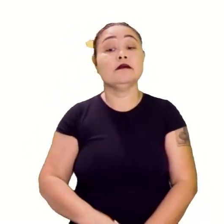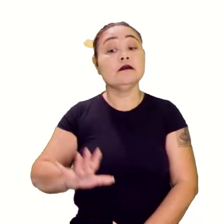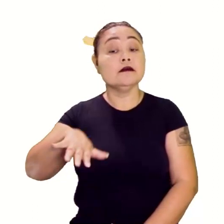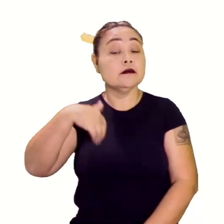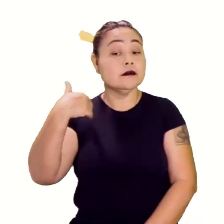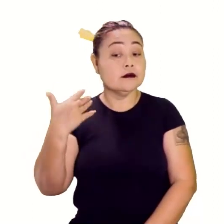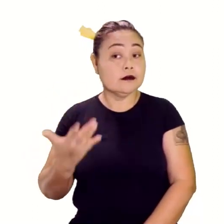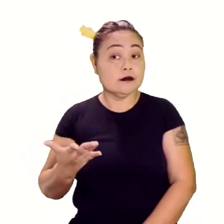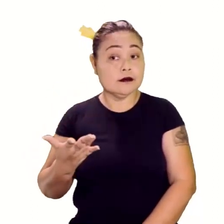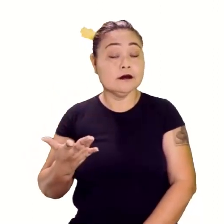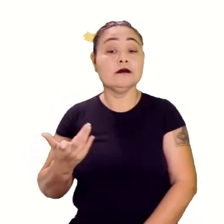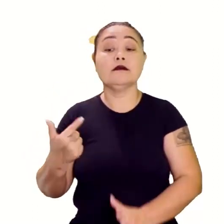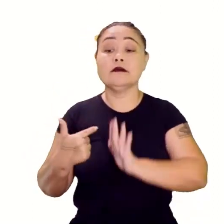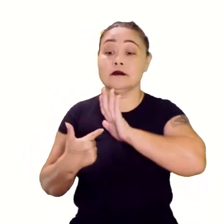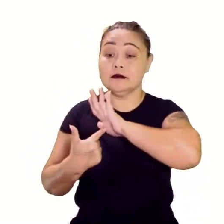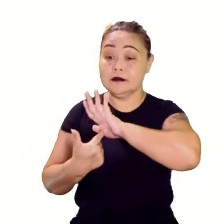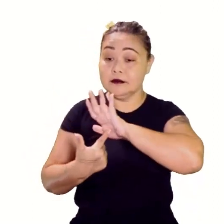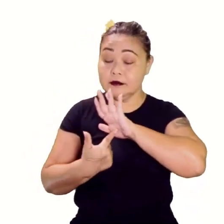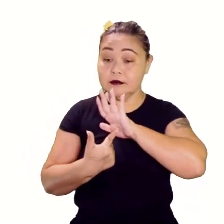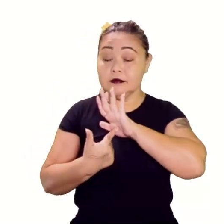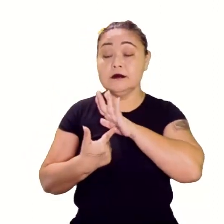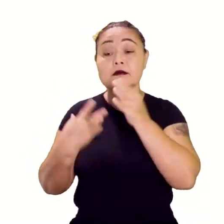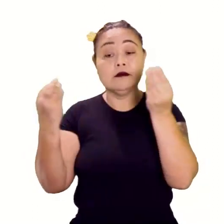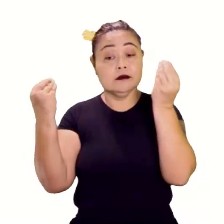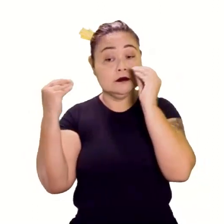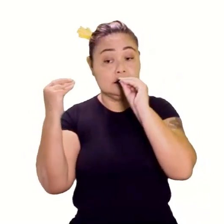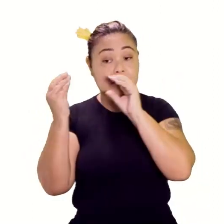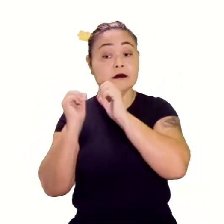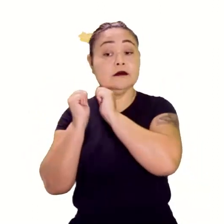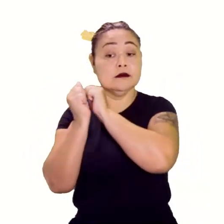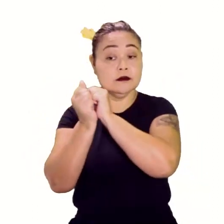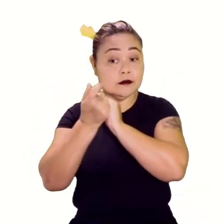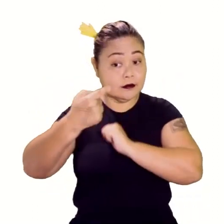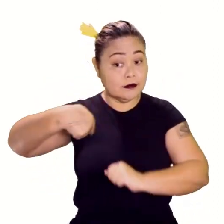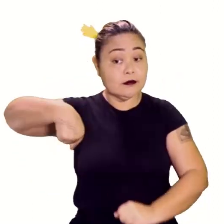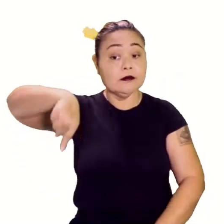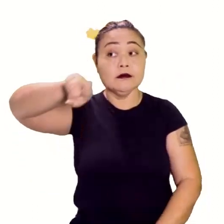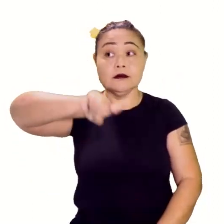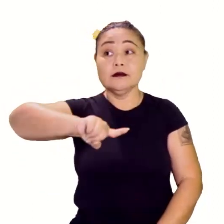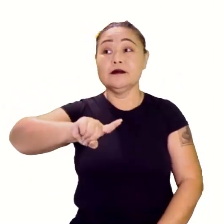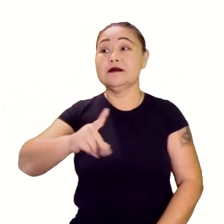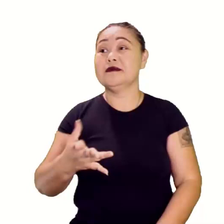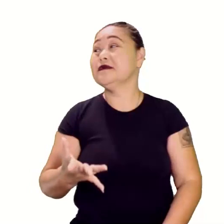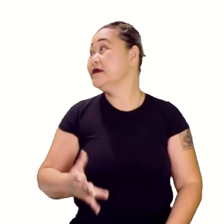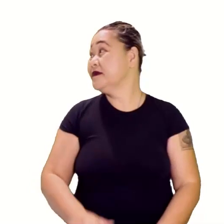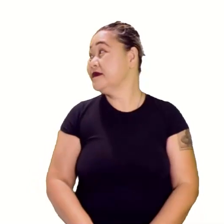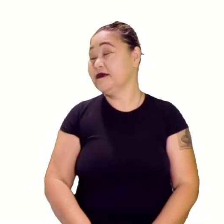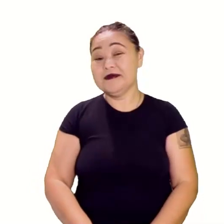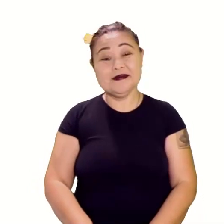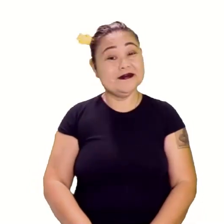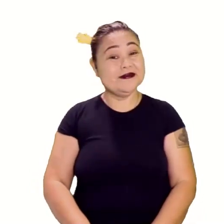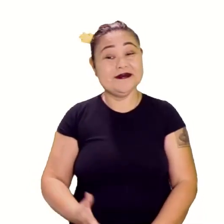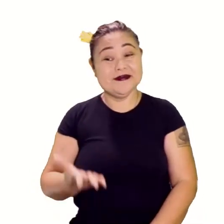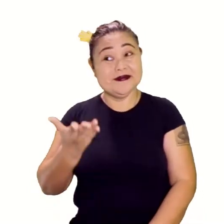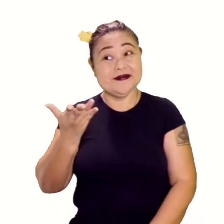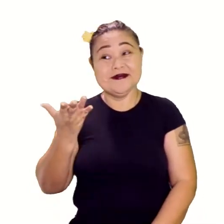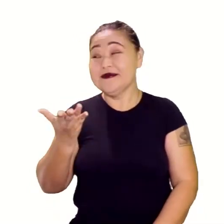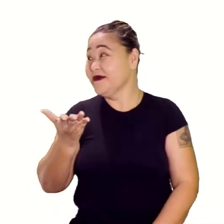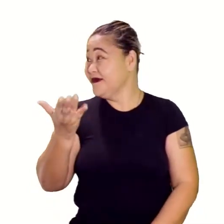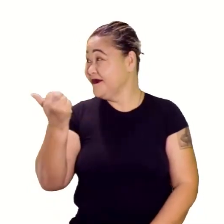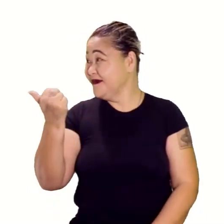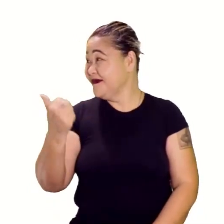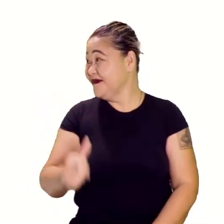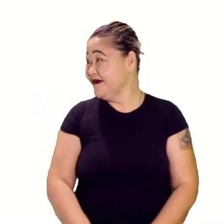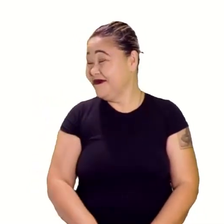E claro, né, a gente mostra, mas a gente gosta de construir junto com vocês, né? Maravilha. Olha só,